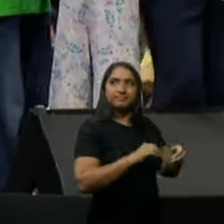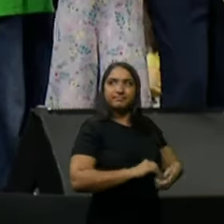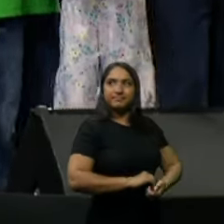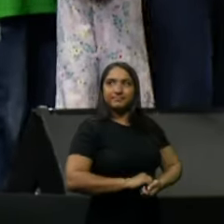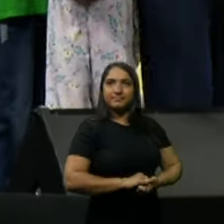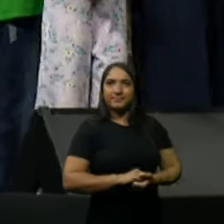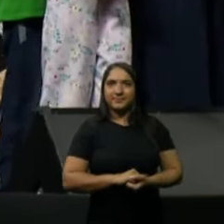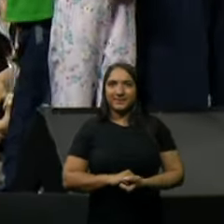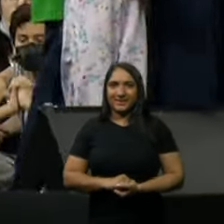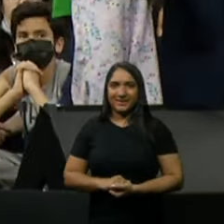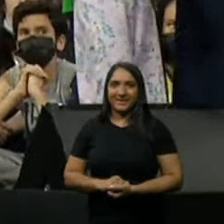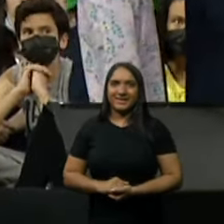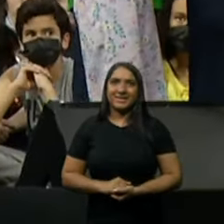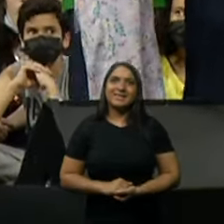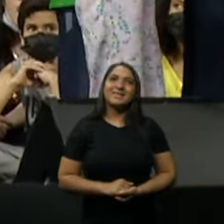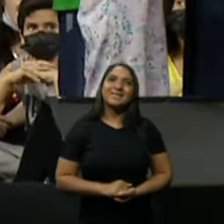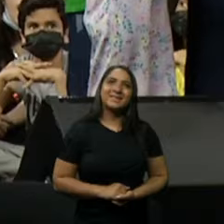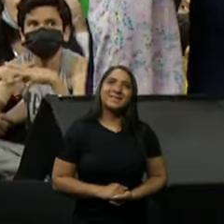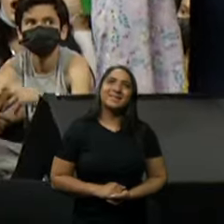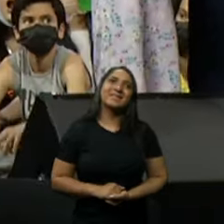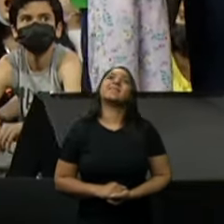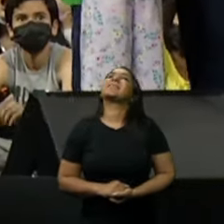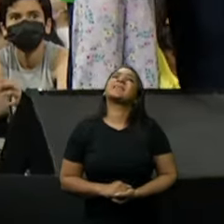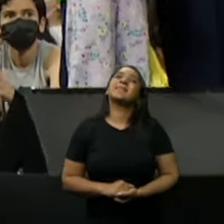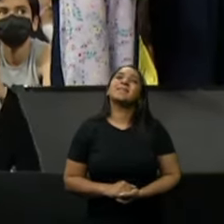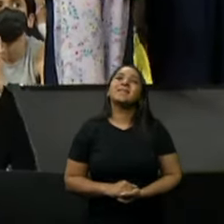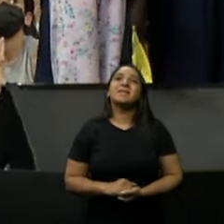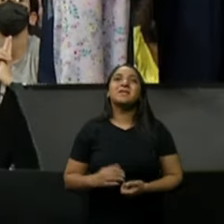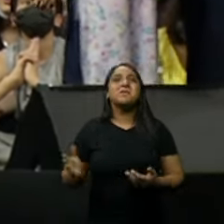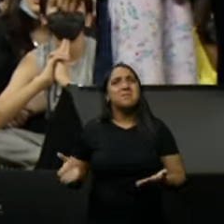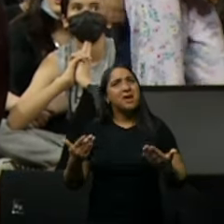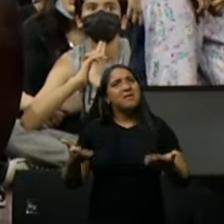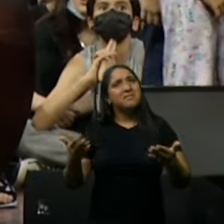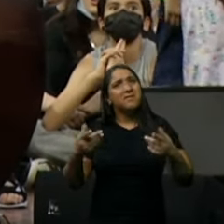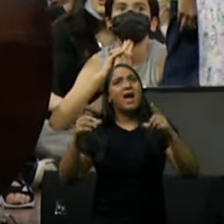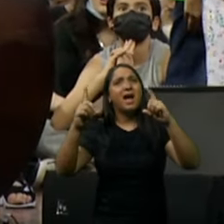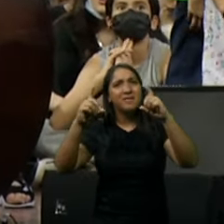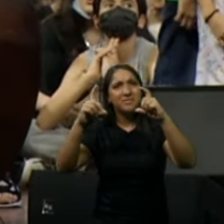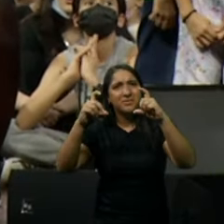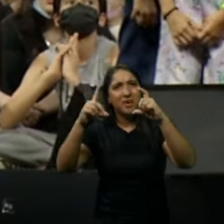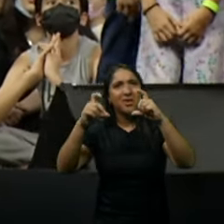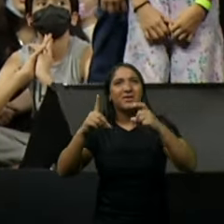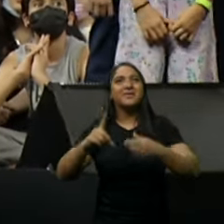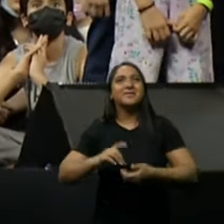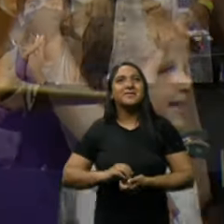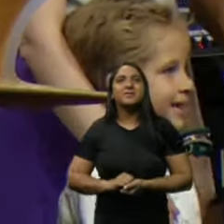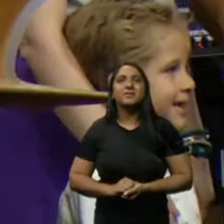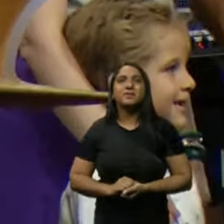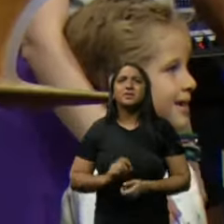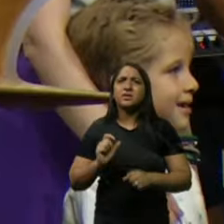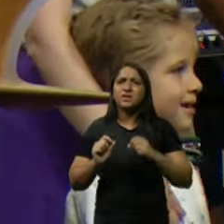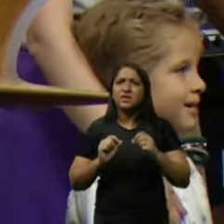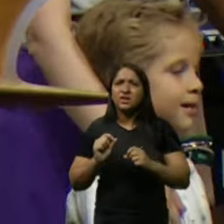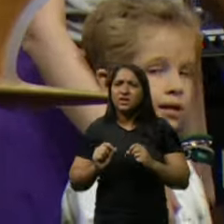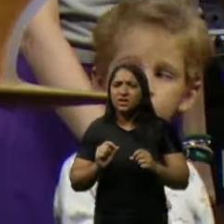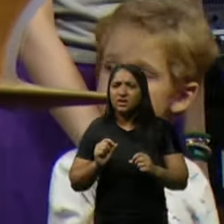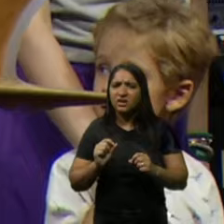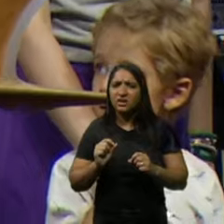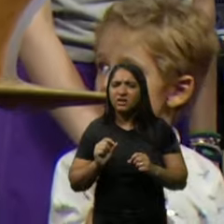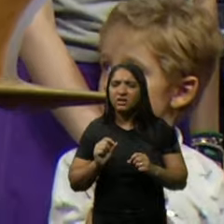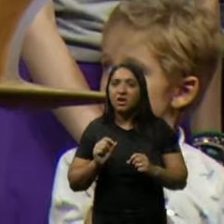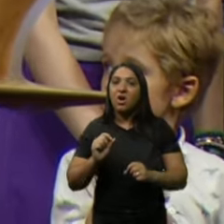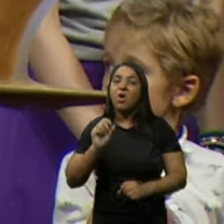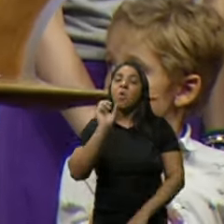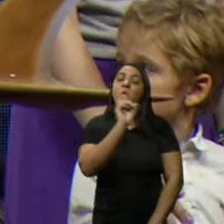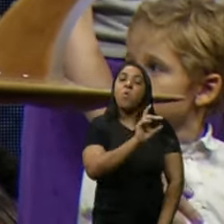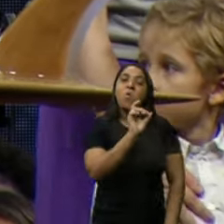E aí se dirige aí diretor de fotografia o que arruma com